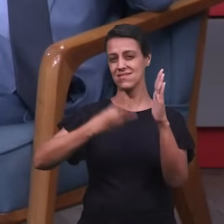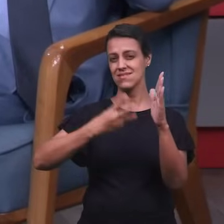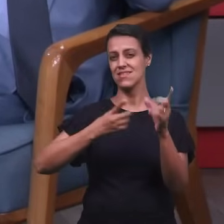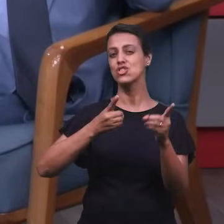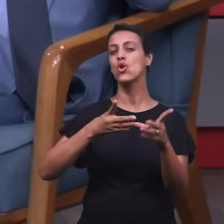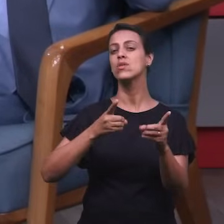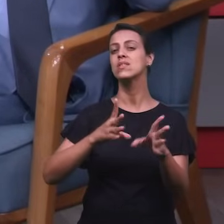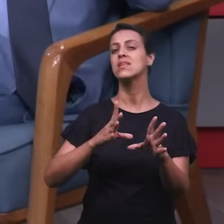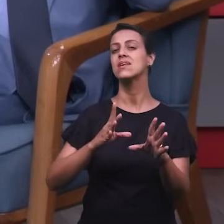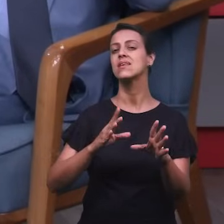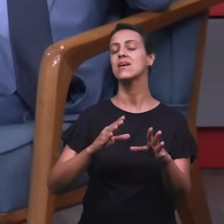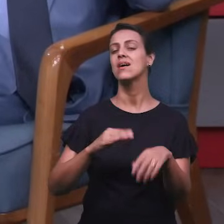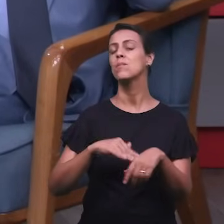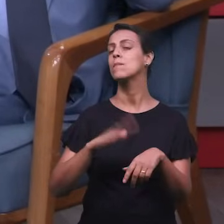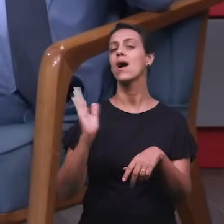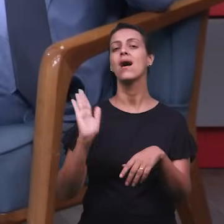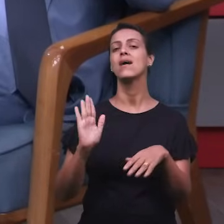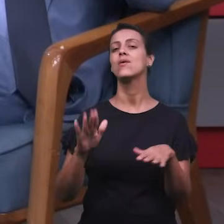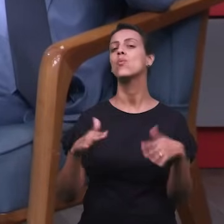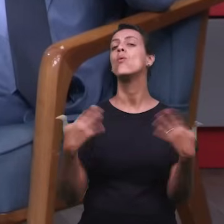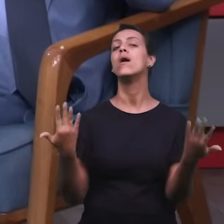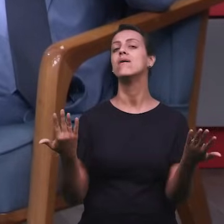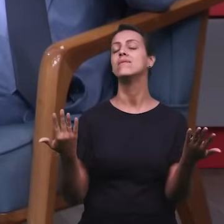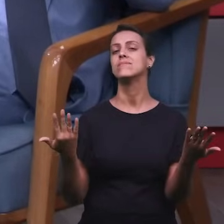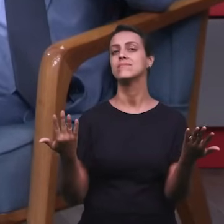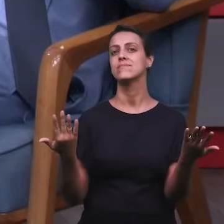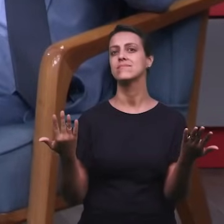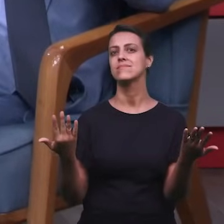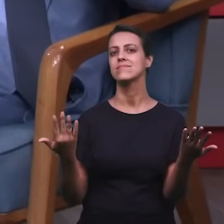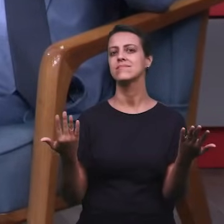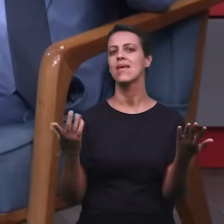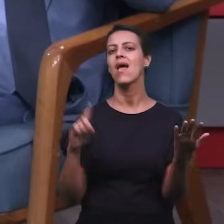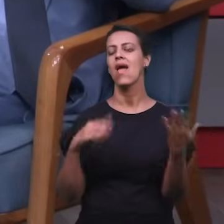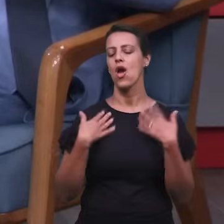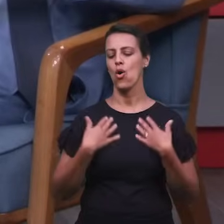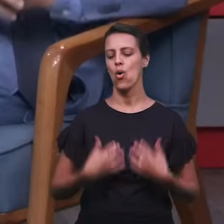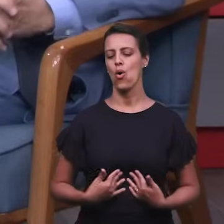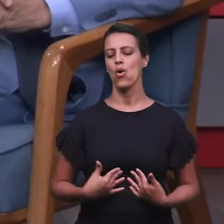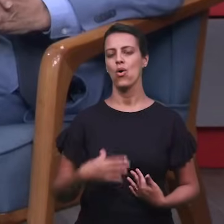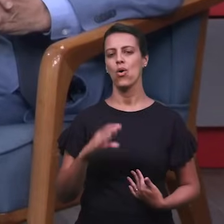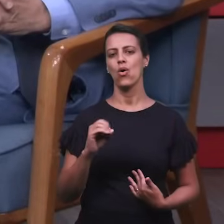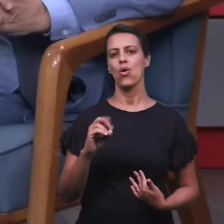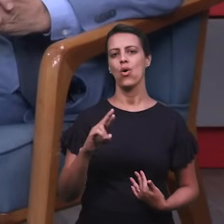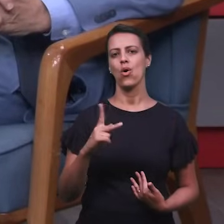maior doutrina que nos impulsionou no começo. Qual foi? Corpo.